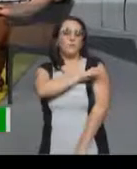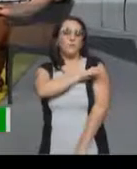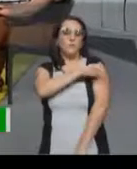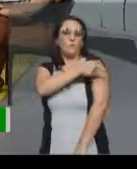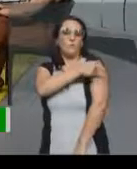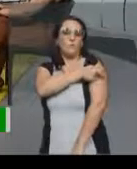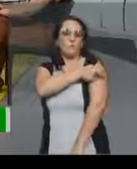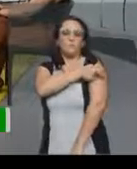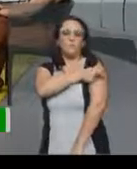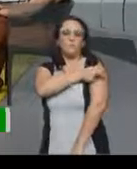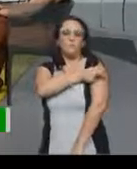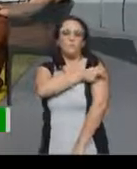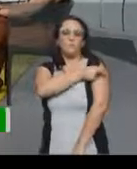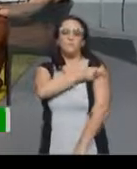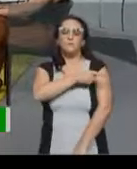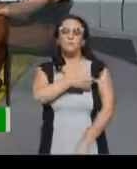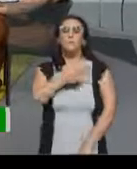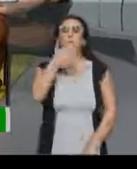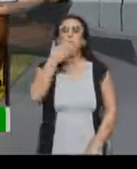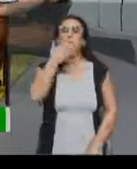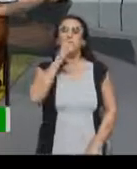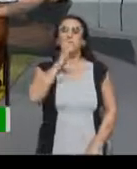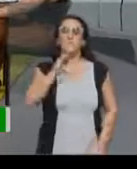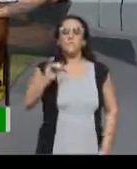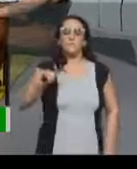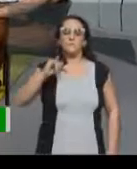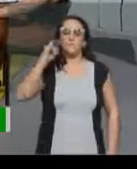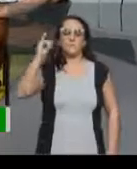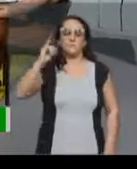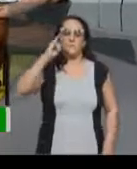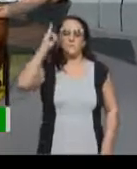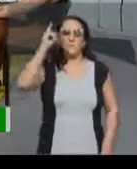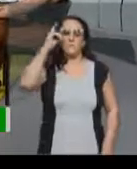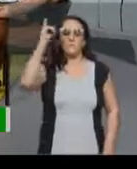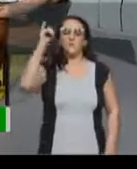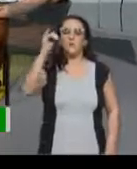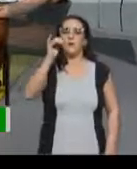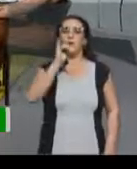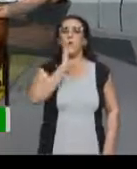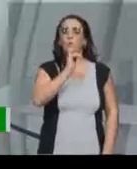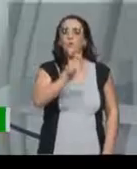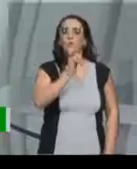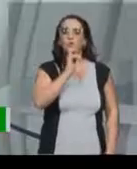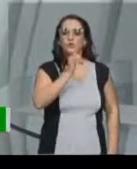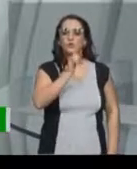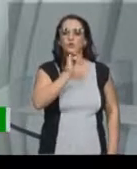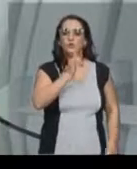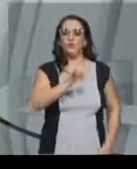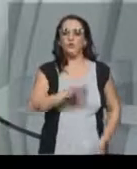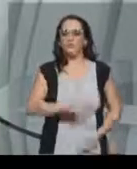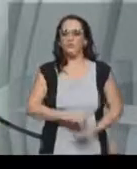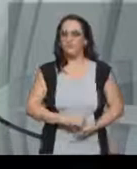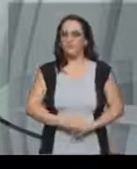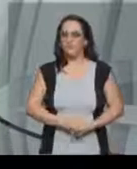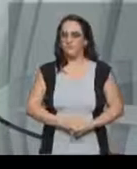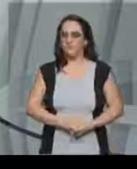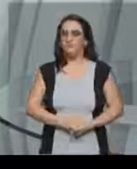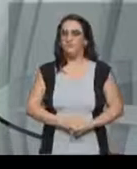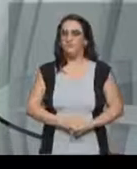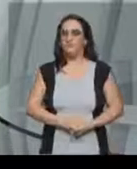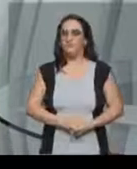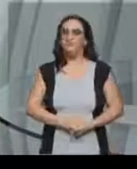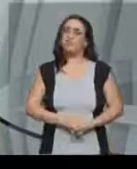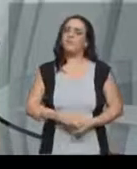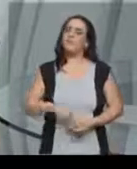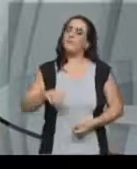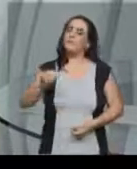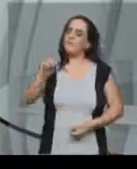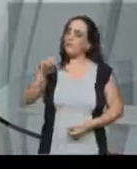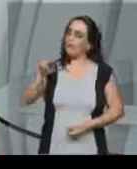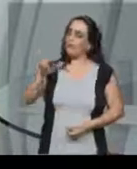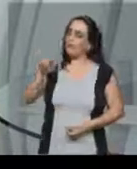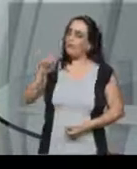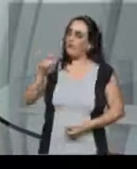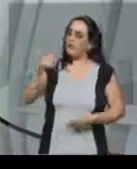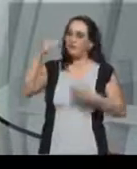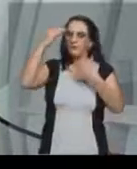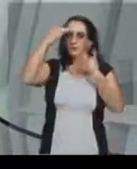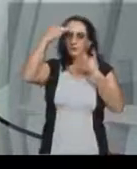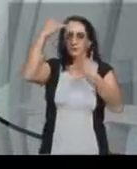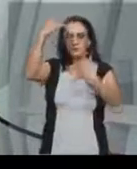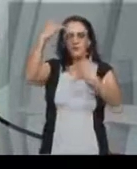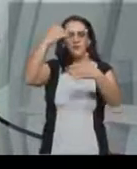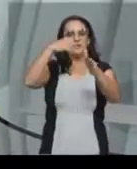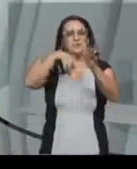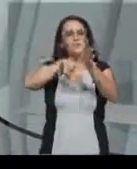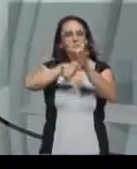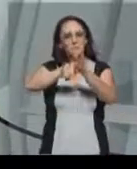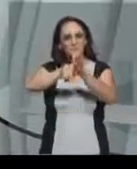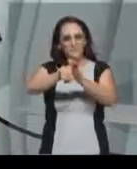Maria Alice, qual a importância da notícia? Ai, Ana, né? Ana Lavínia, isso. Ana, obrigada pela